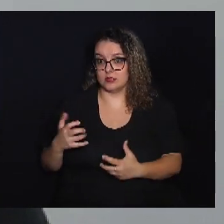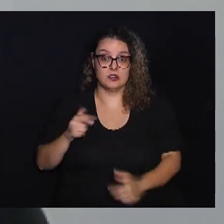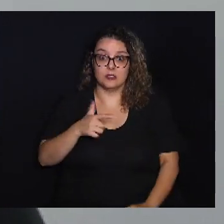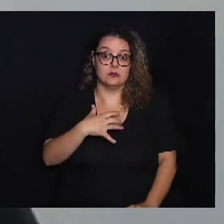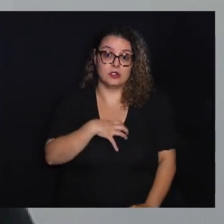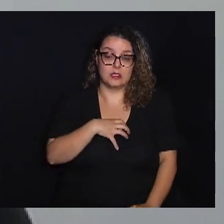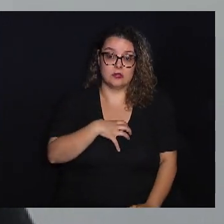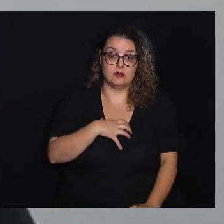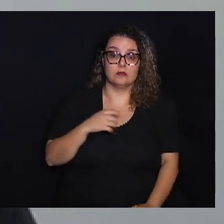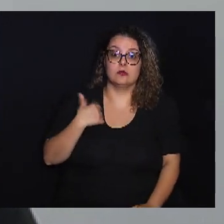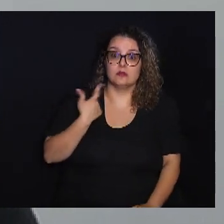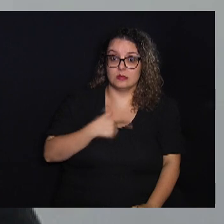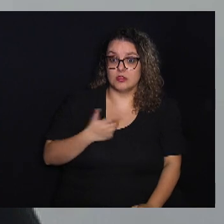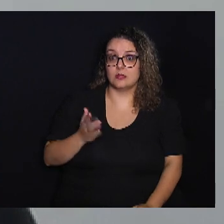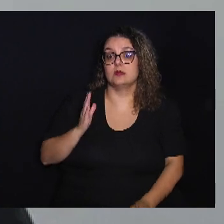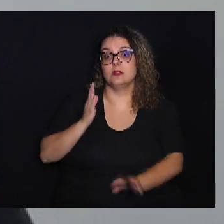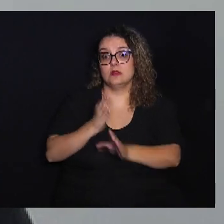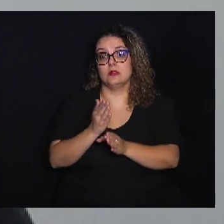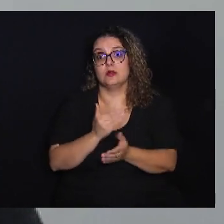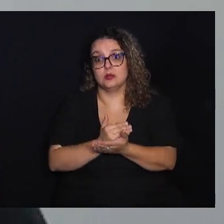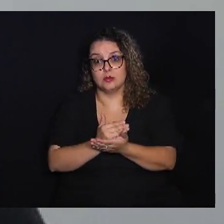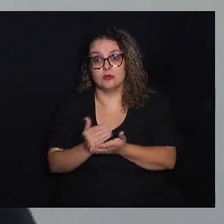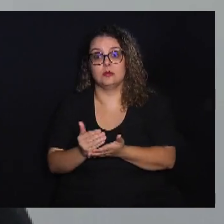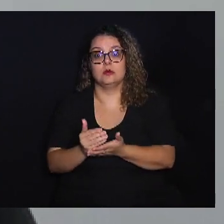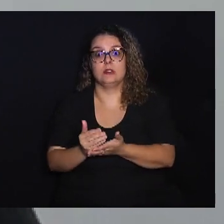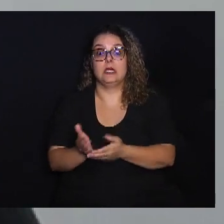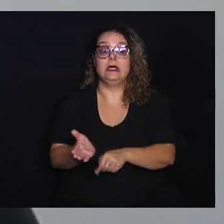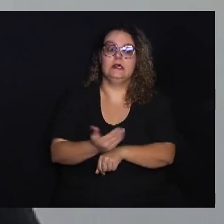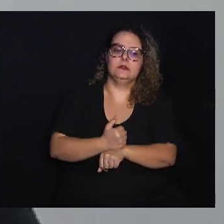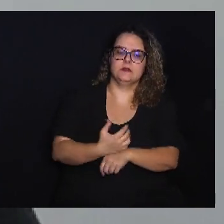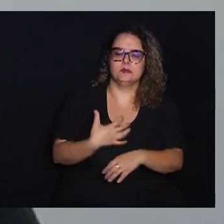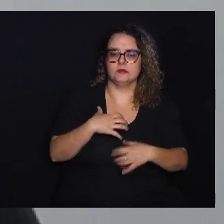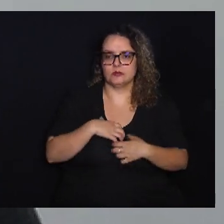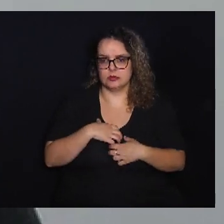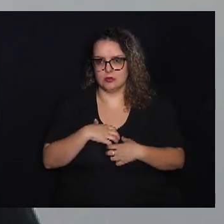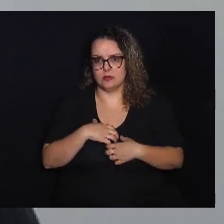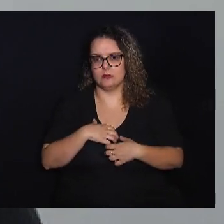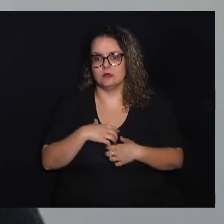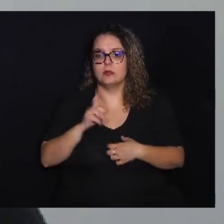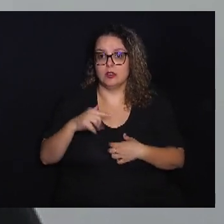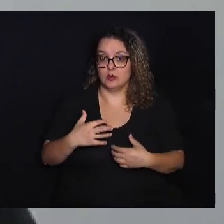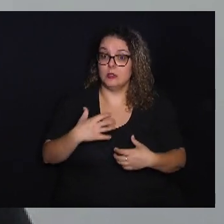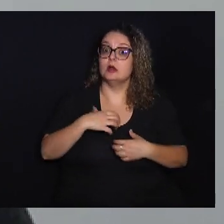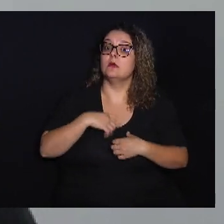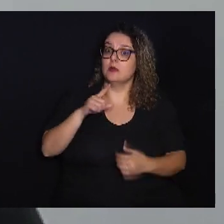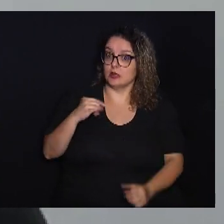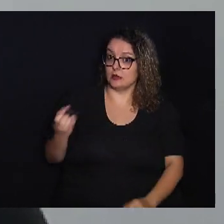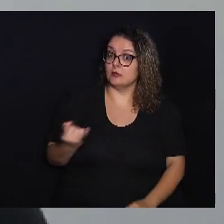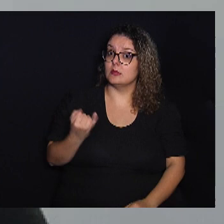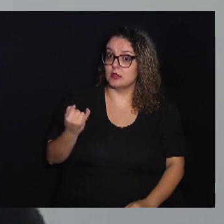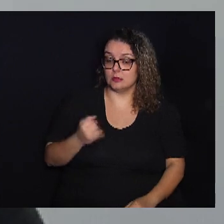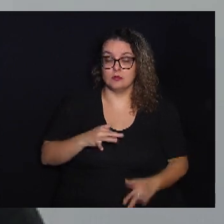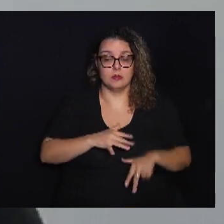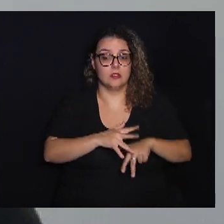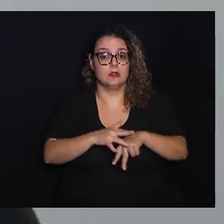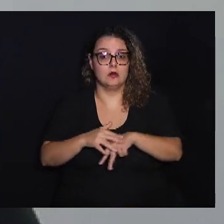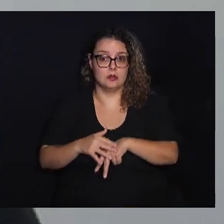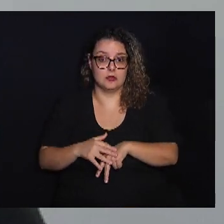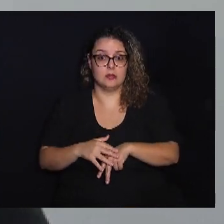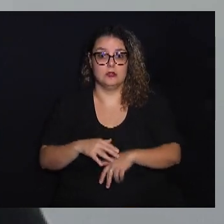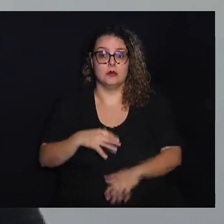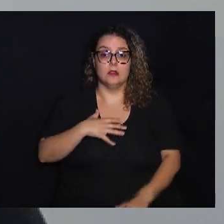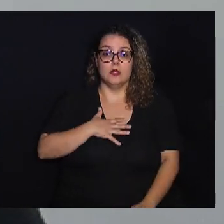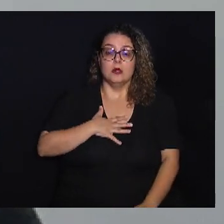tosse persistente por mais de 2 semanas, né? Perda de peso inexplicável e que soma-se a isso fumar, por